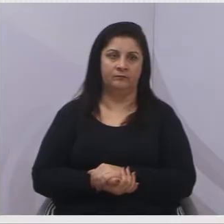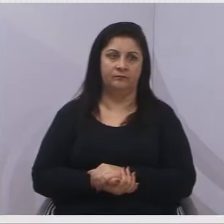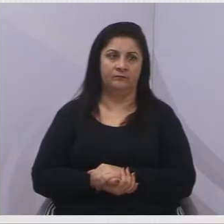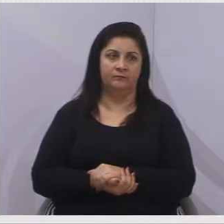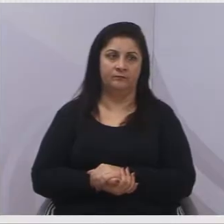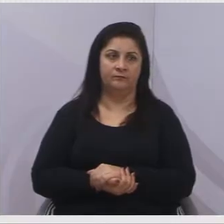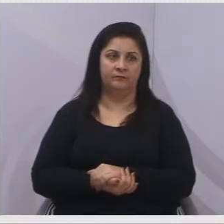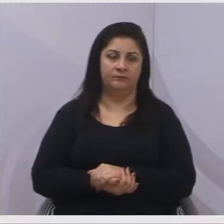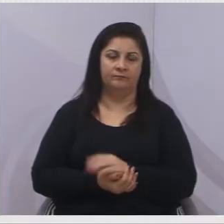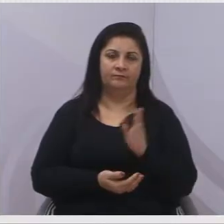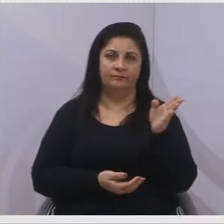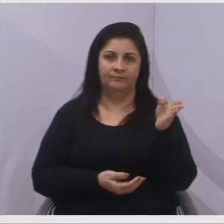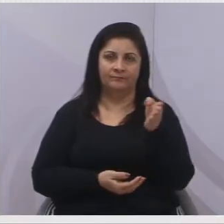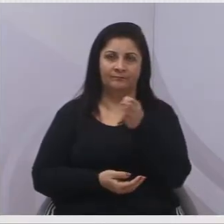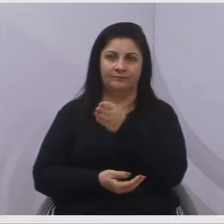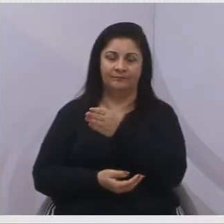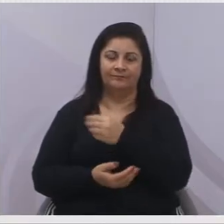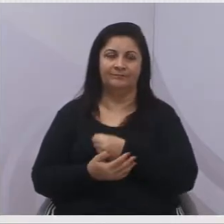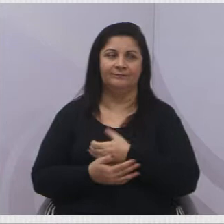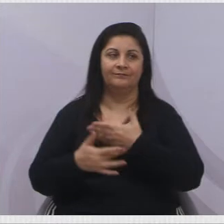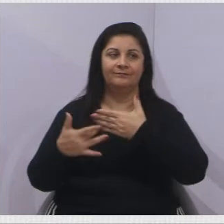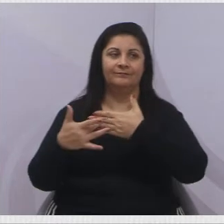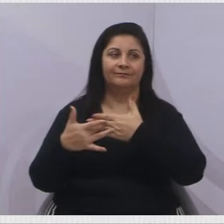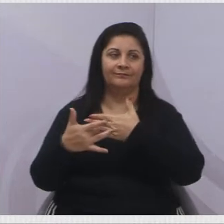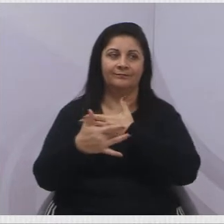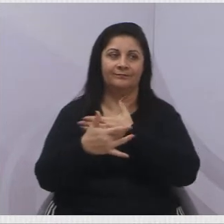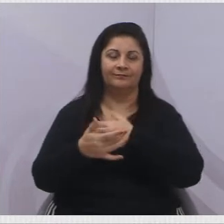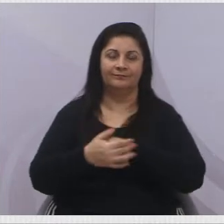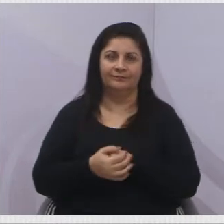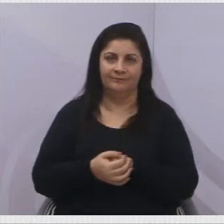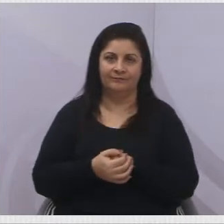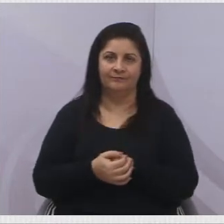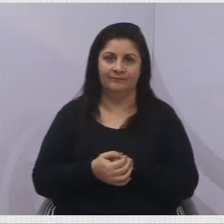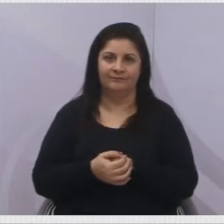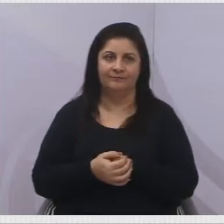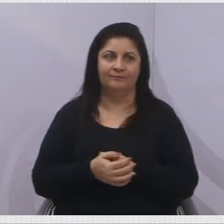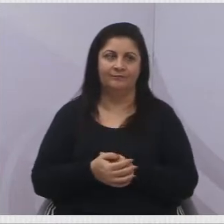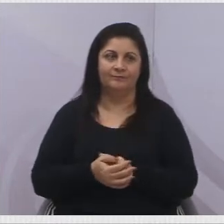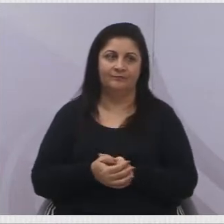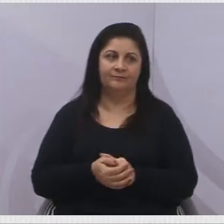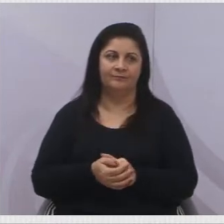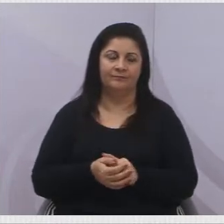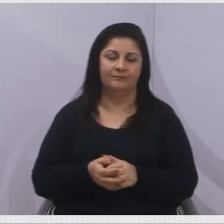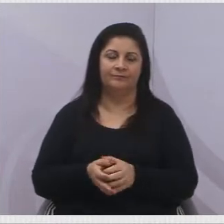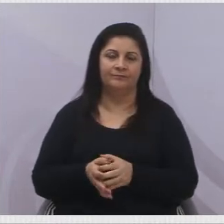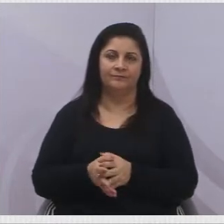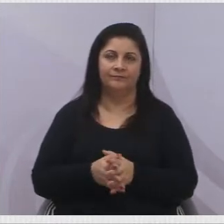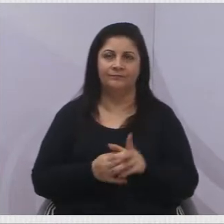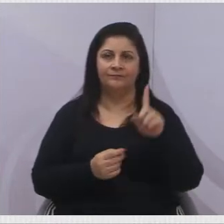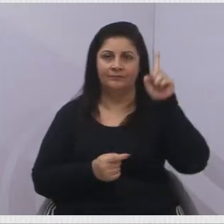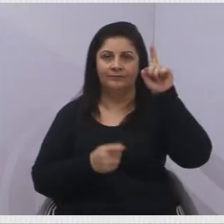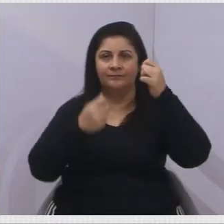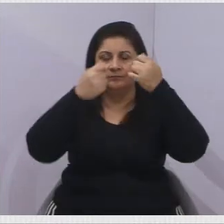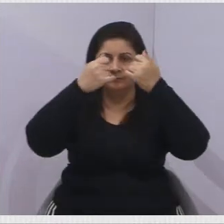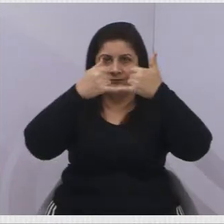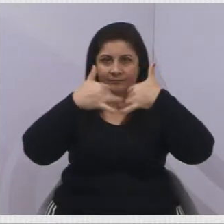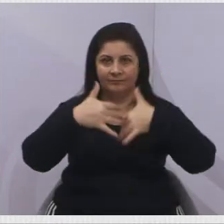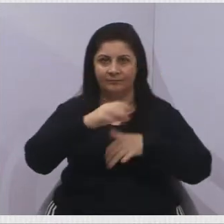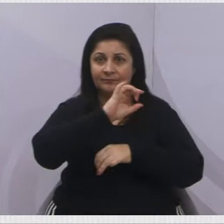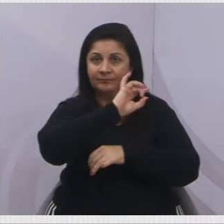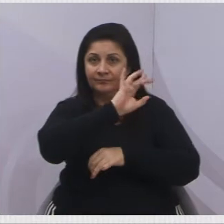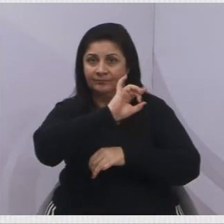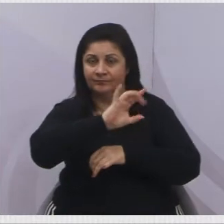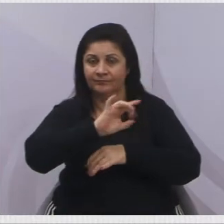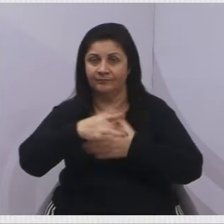O próximo quadro aponta os exames de análises clínicas, anatomopatológicos e